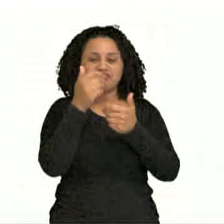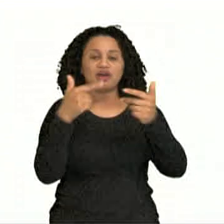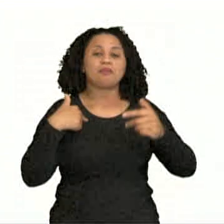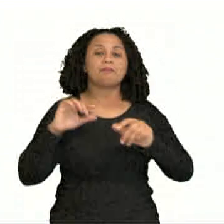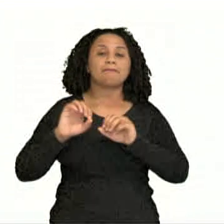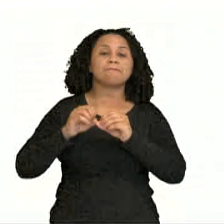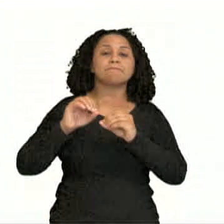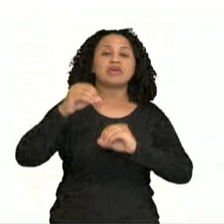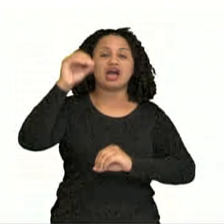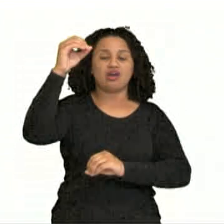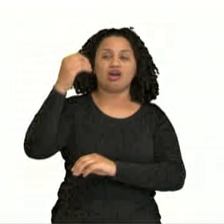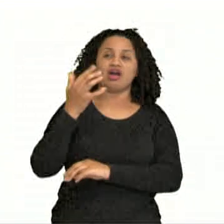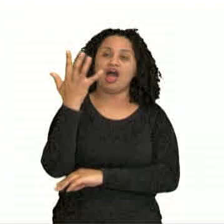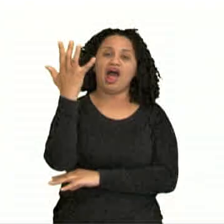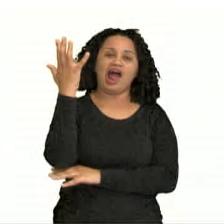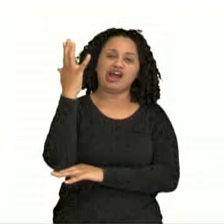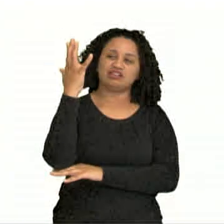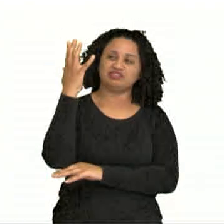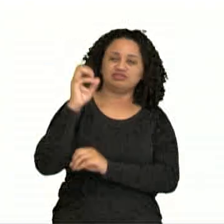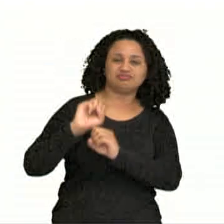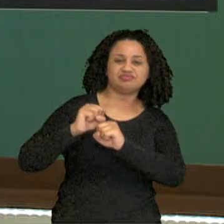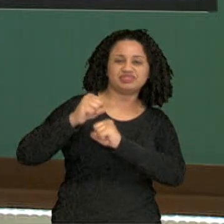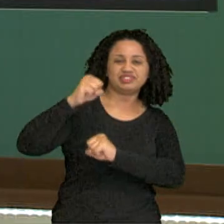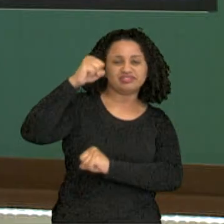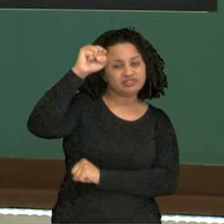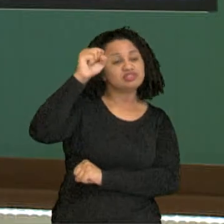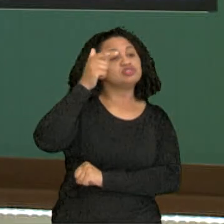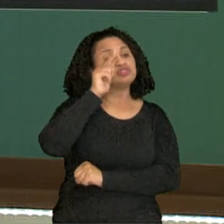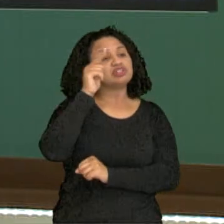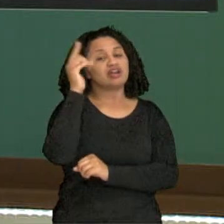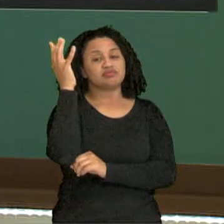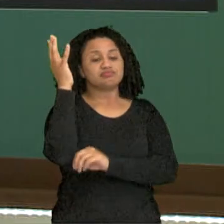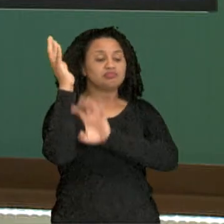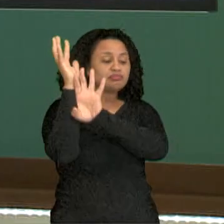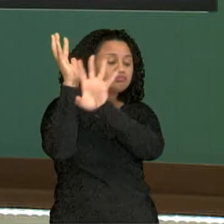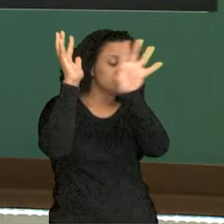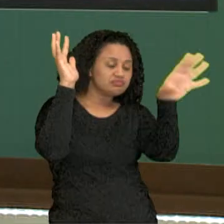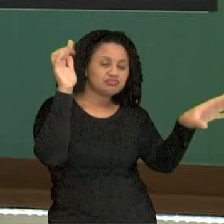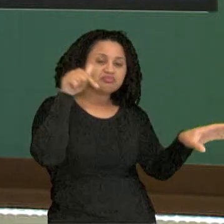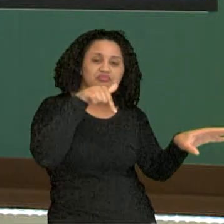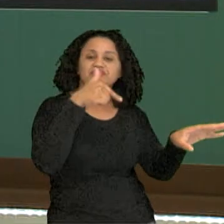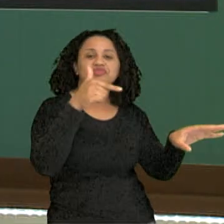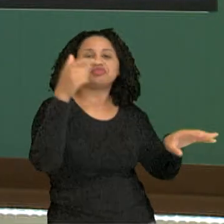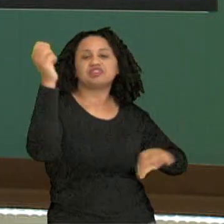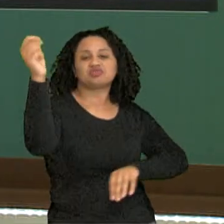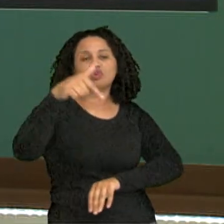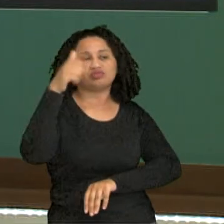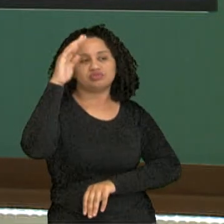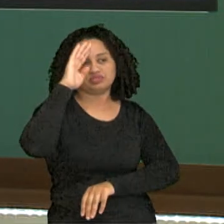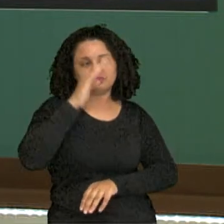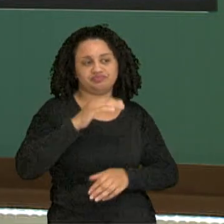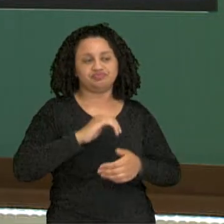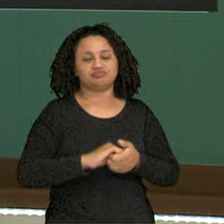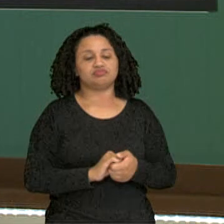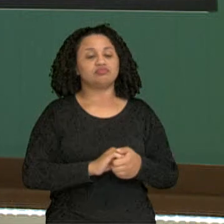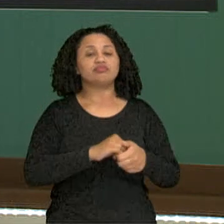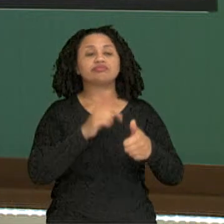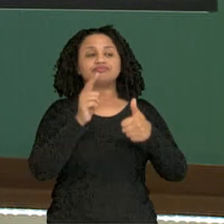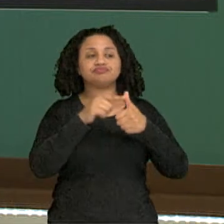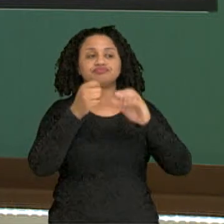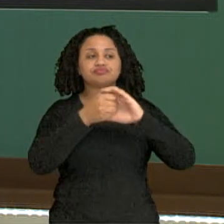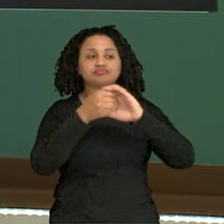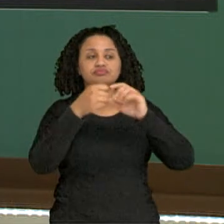fazem um sombreamento nessas espécies. Então olha as características que elas apresentam. São